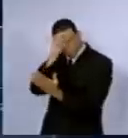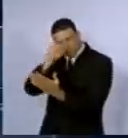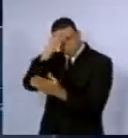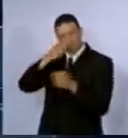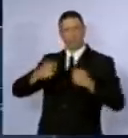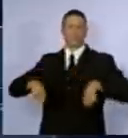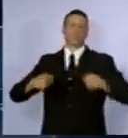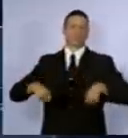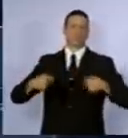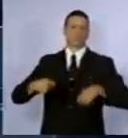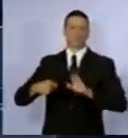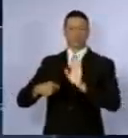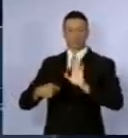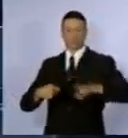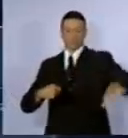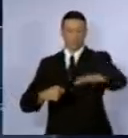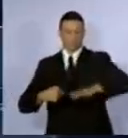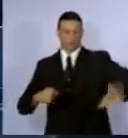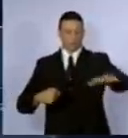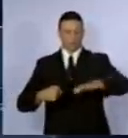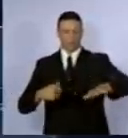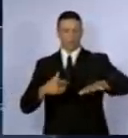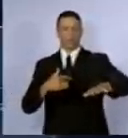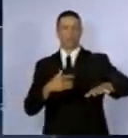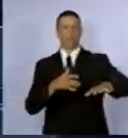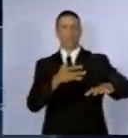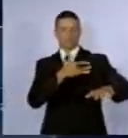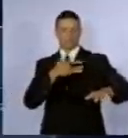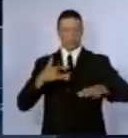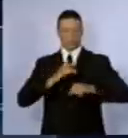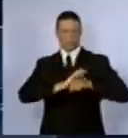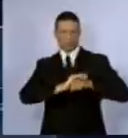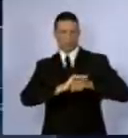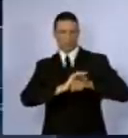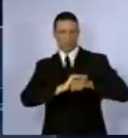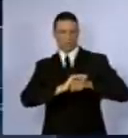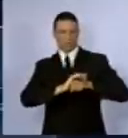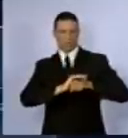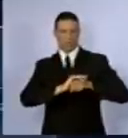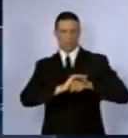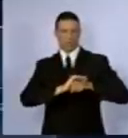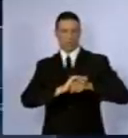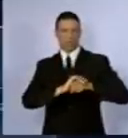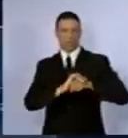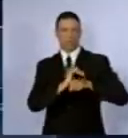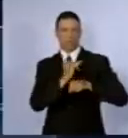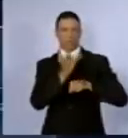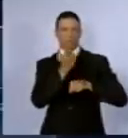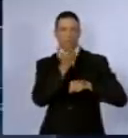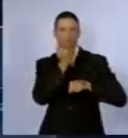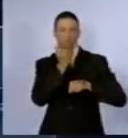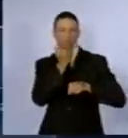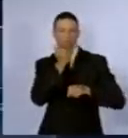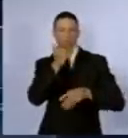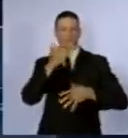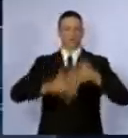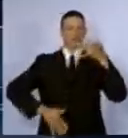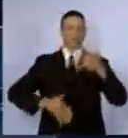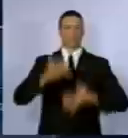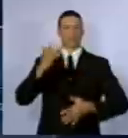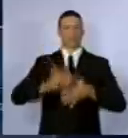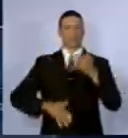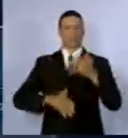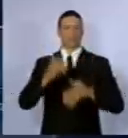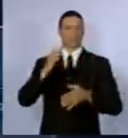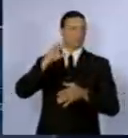A questão é que as pessoas chamaram a epidemiologia para a tradução, pede desculpas, nós estamos tendo interferência no